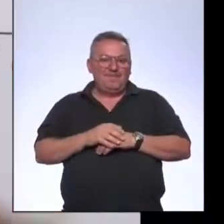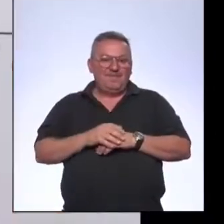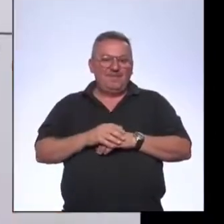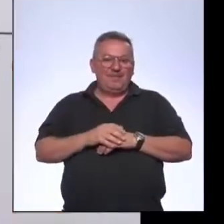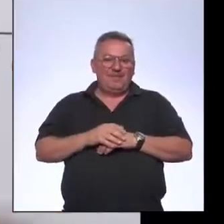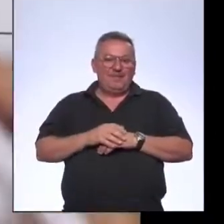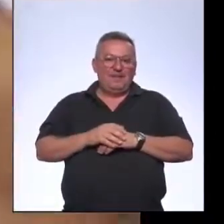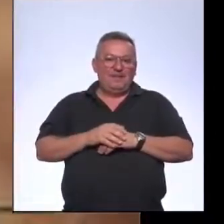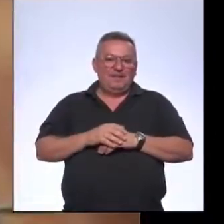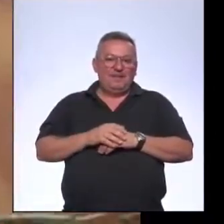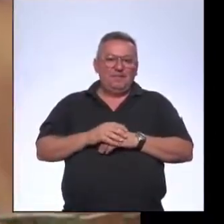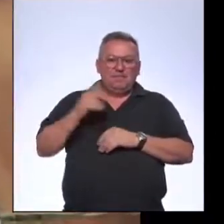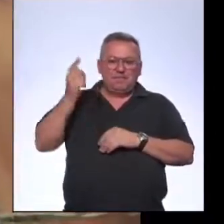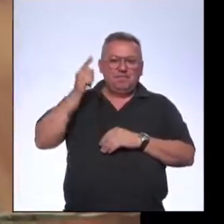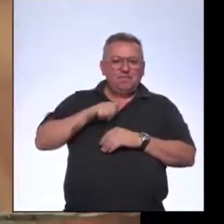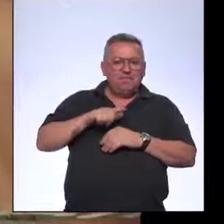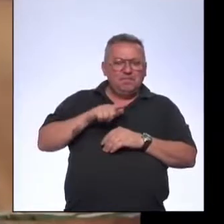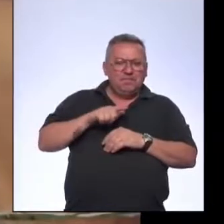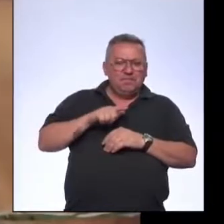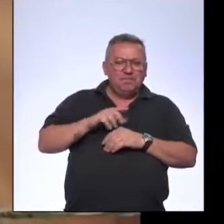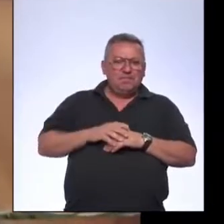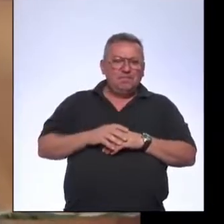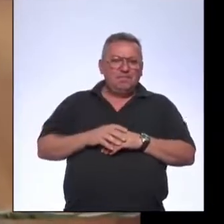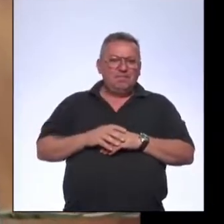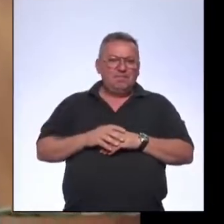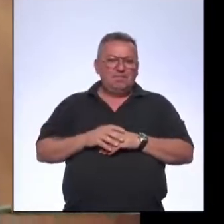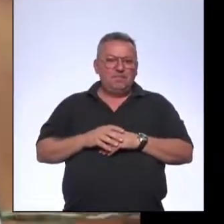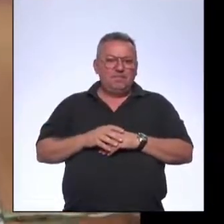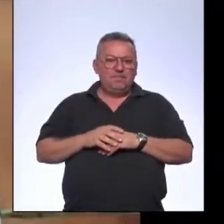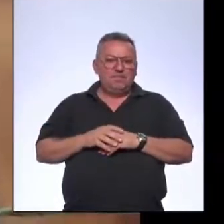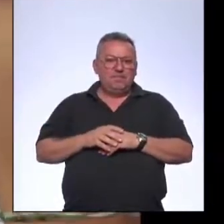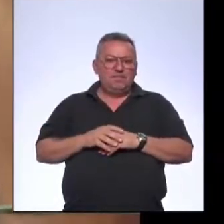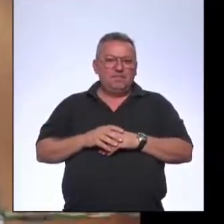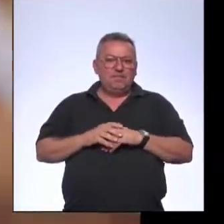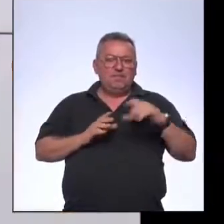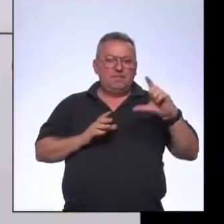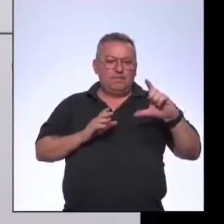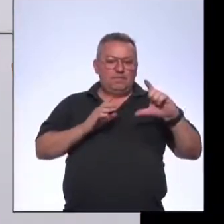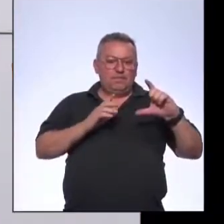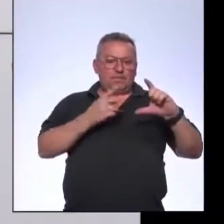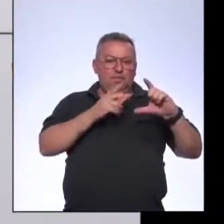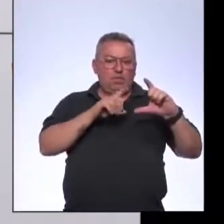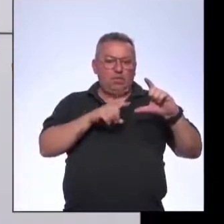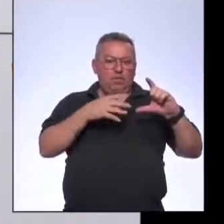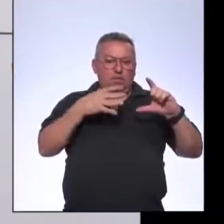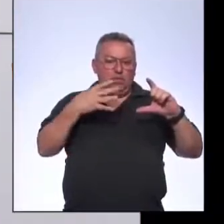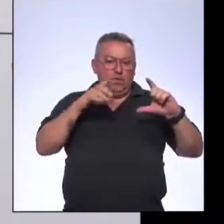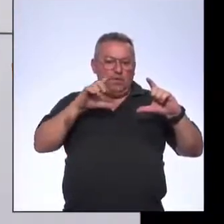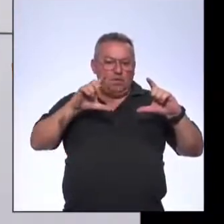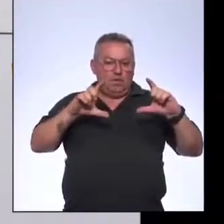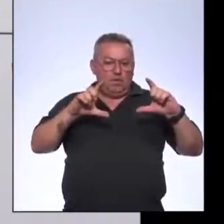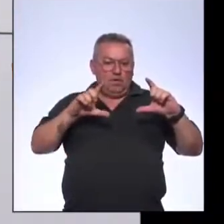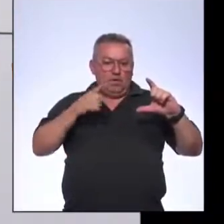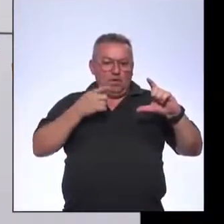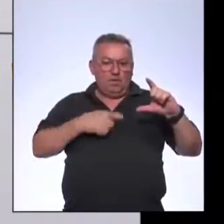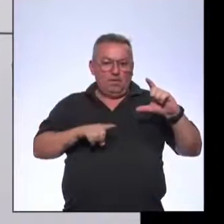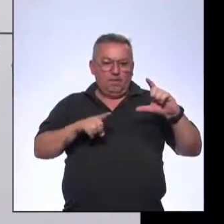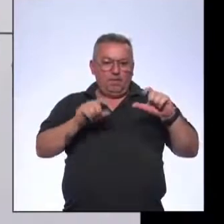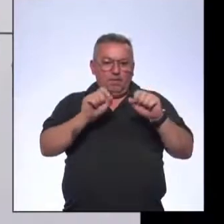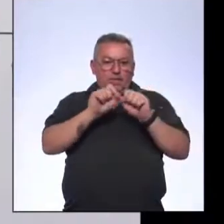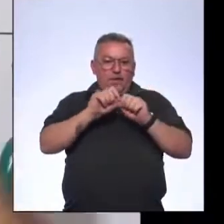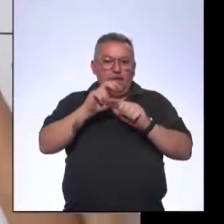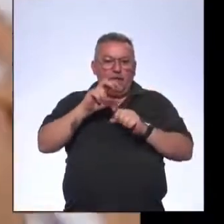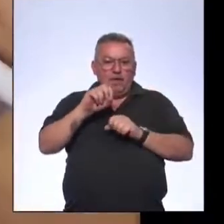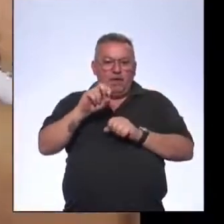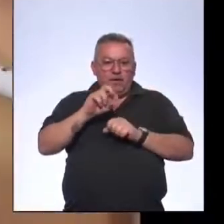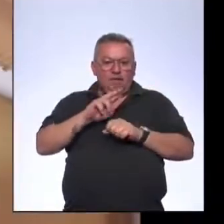só deu certo então nós temos aqui o ponto 2 e 4 né E porque nós temos o ponto